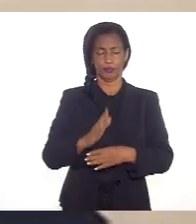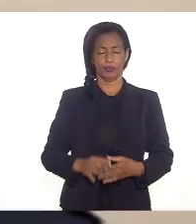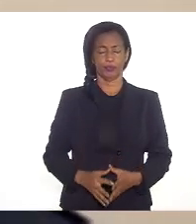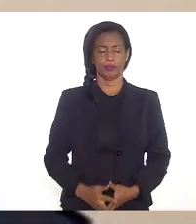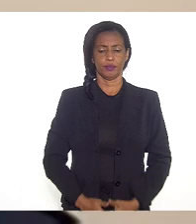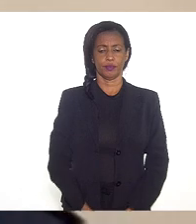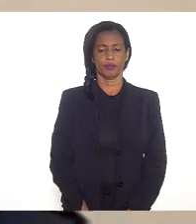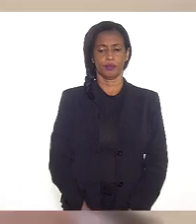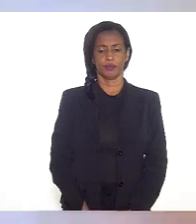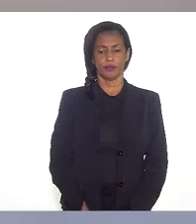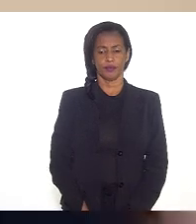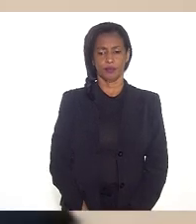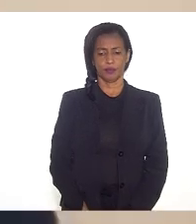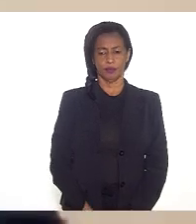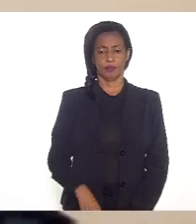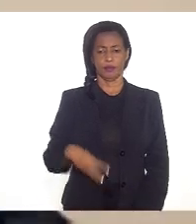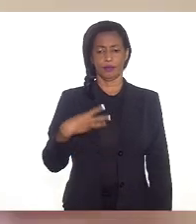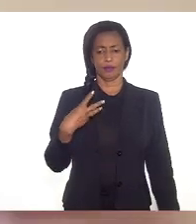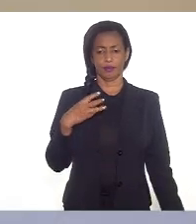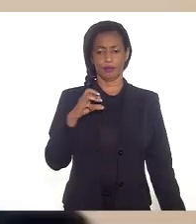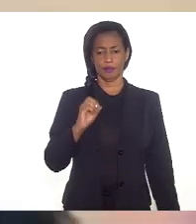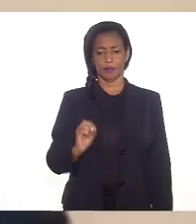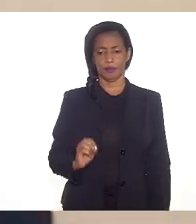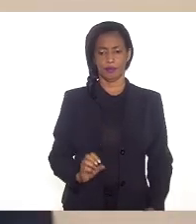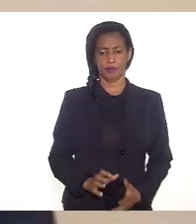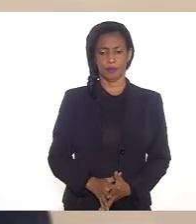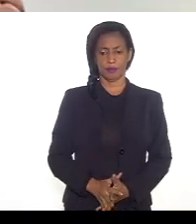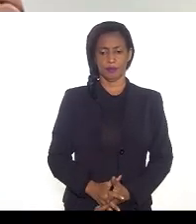aprovado. 30.